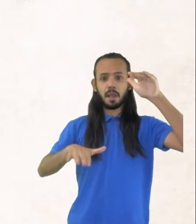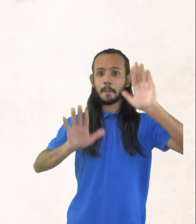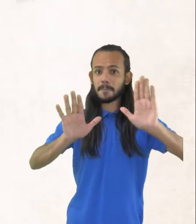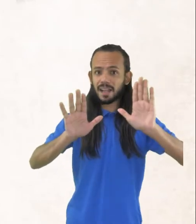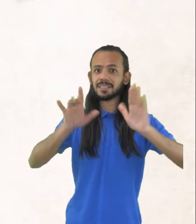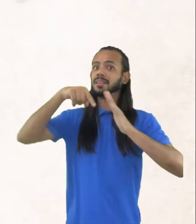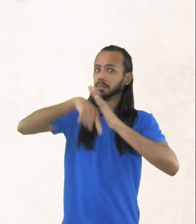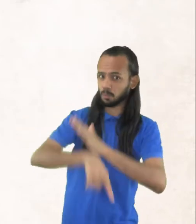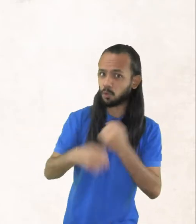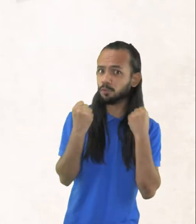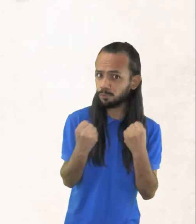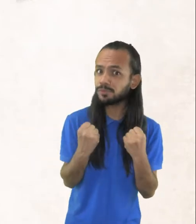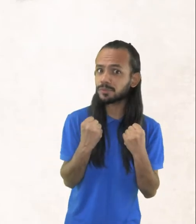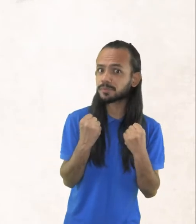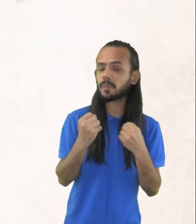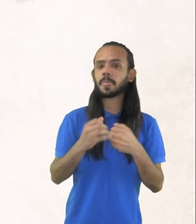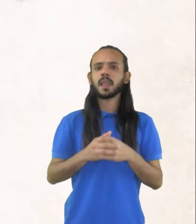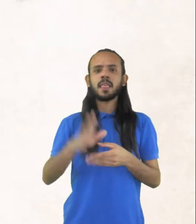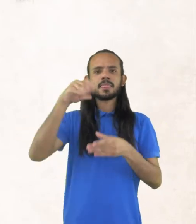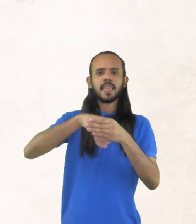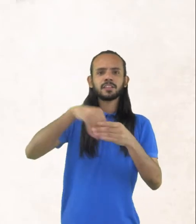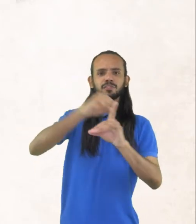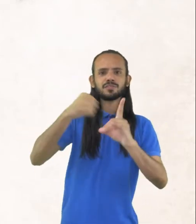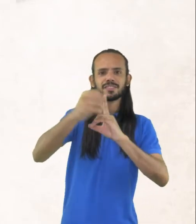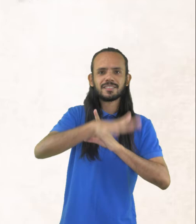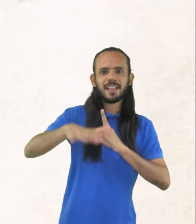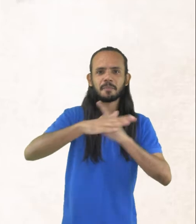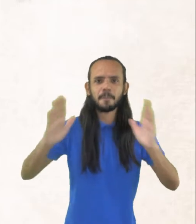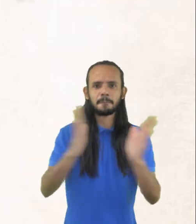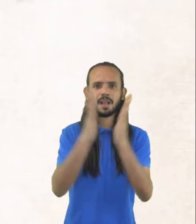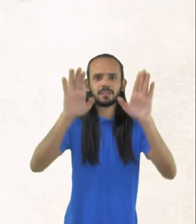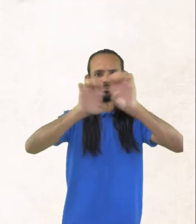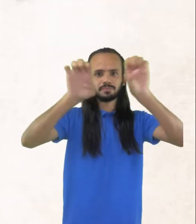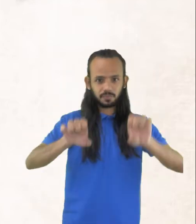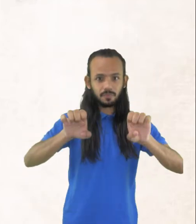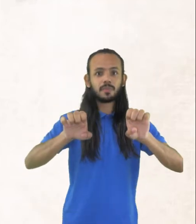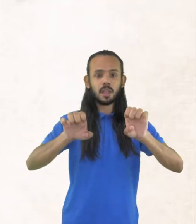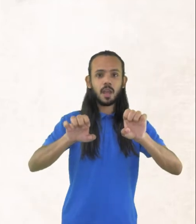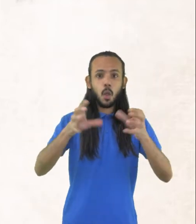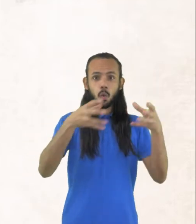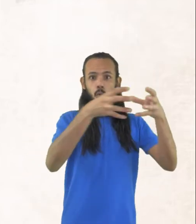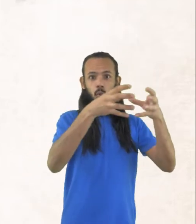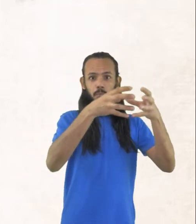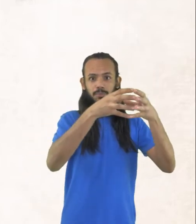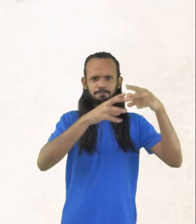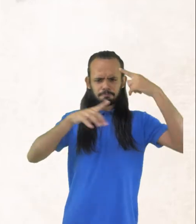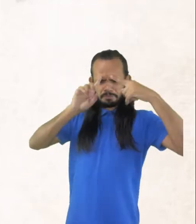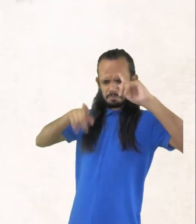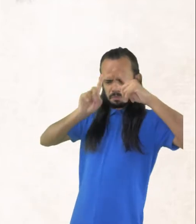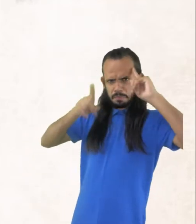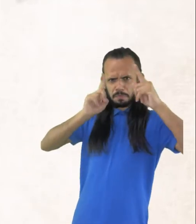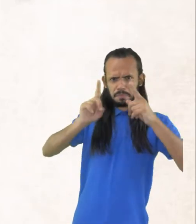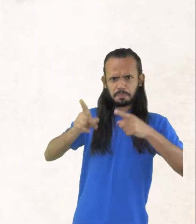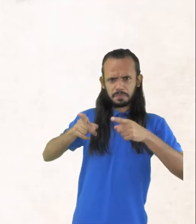outro, mas suas consequências vão muito além disso. Um sistema de opressão pode se estabelecer quando um grupo dominante